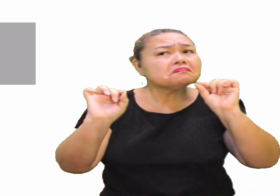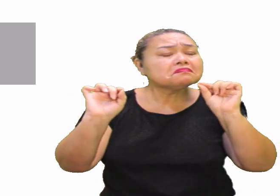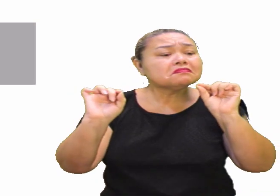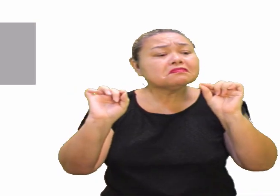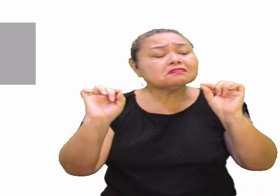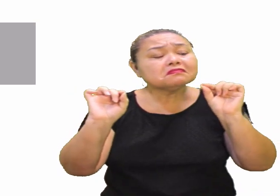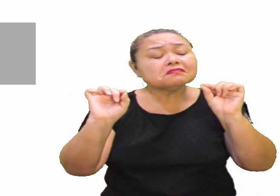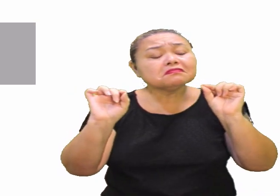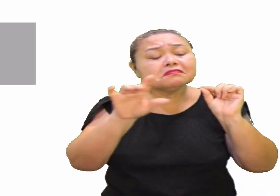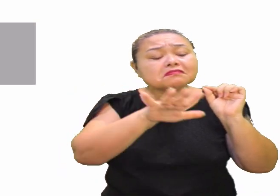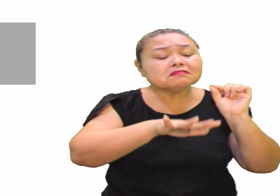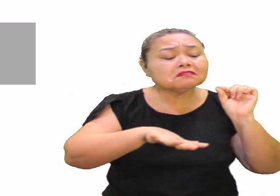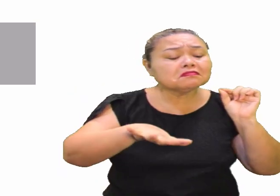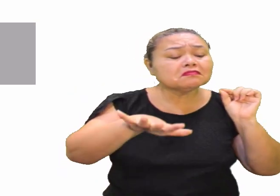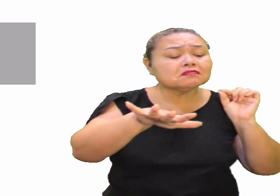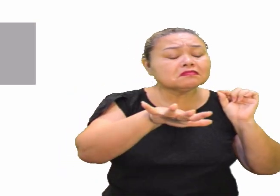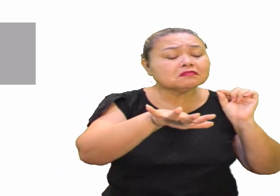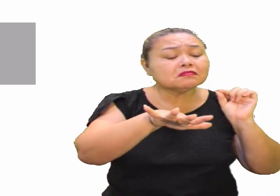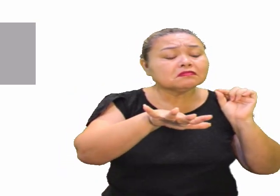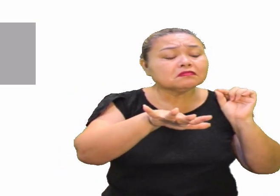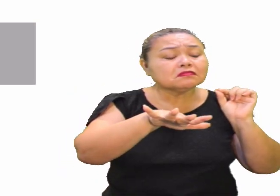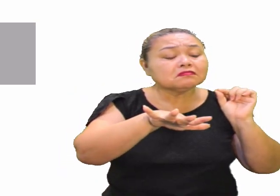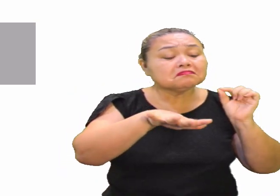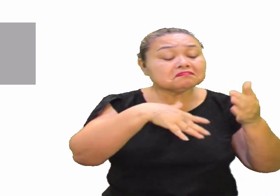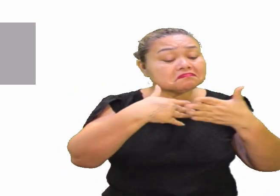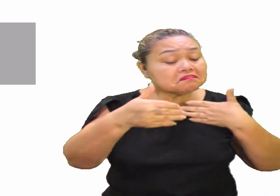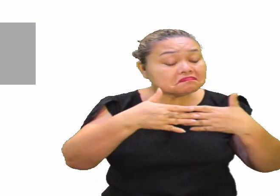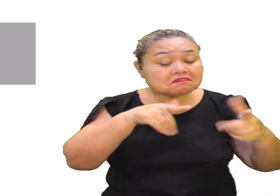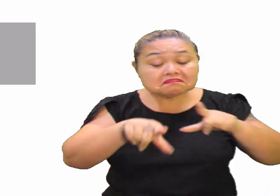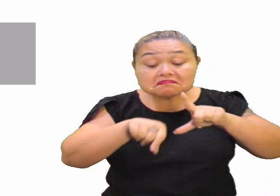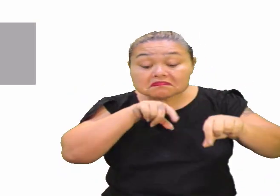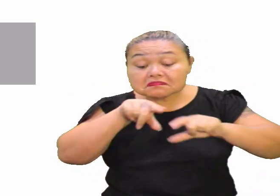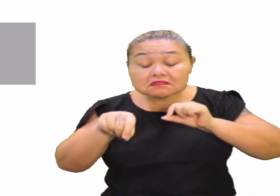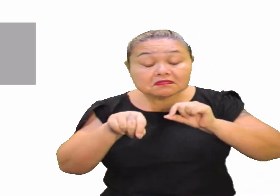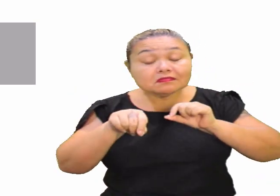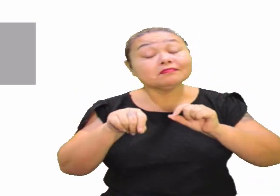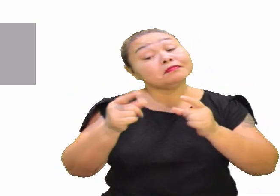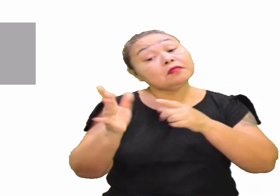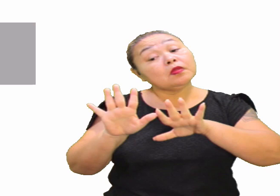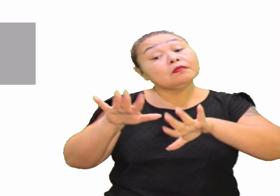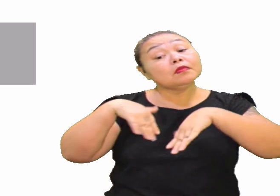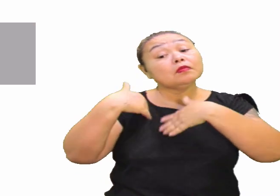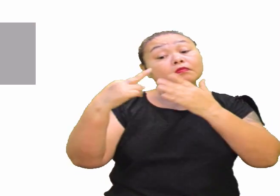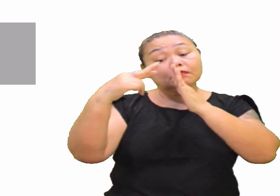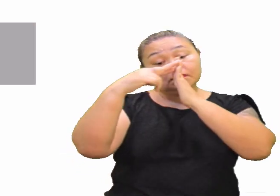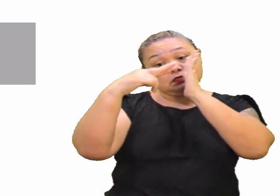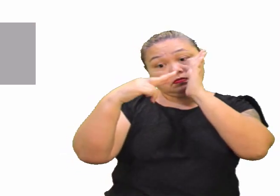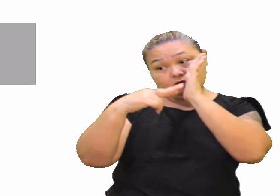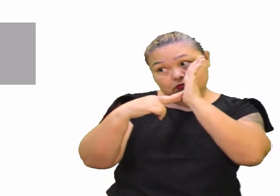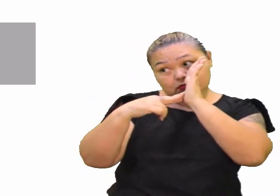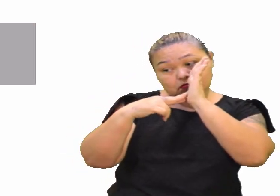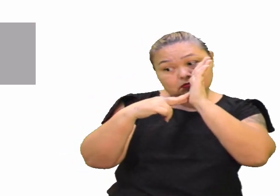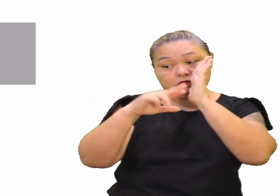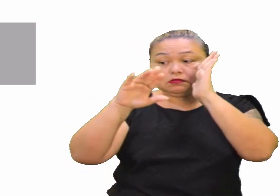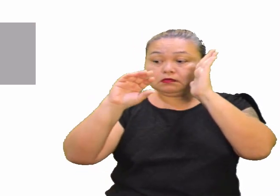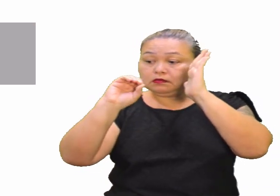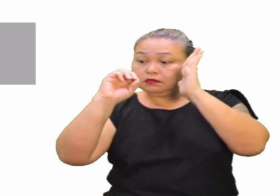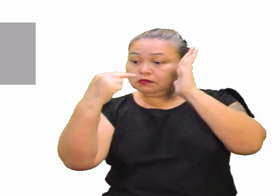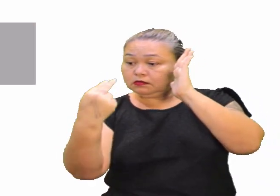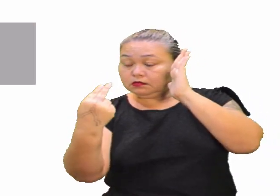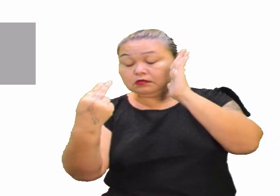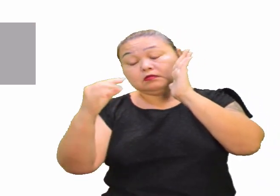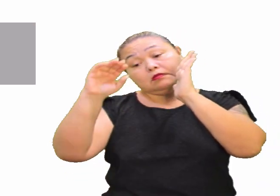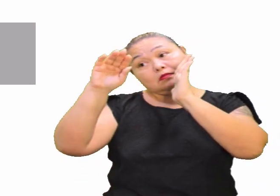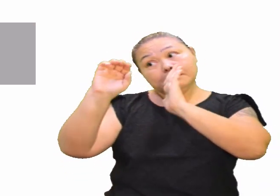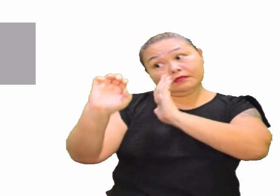diretor, joga na tela aí. Olha aí, aula 3.2. E nós estamos falando sobre